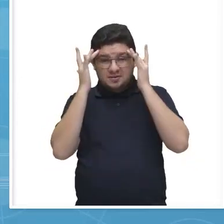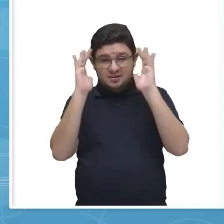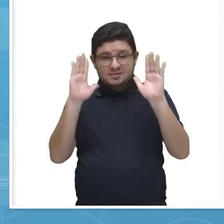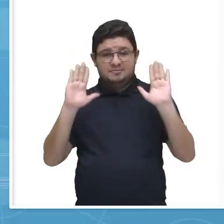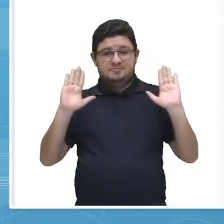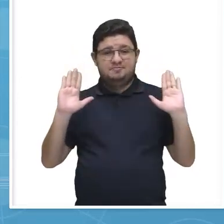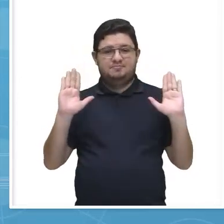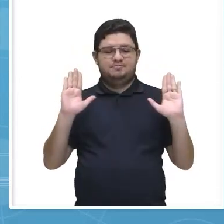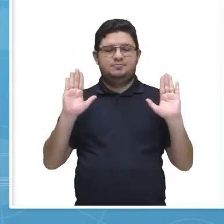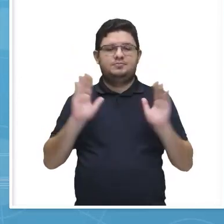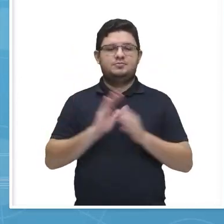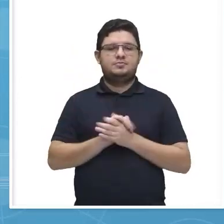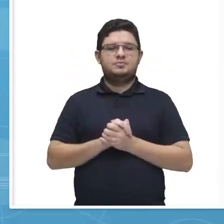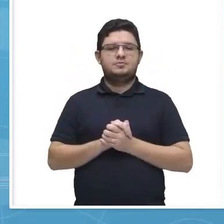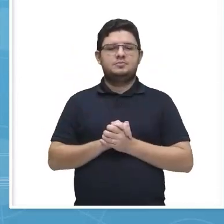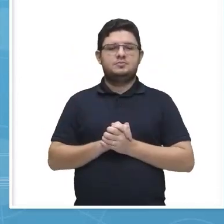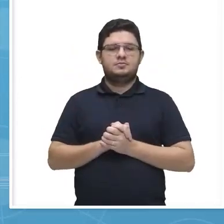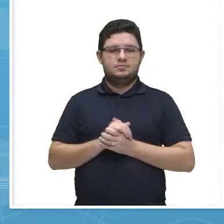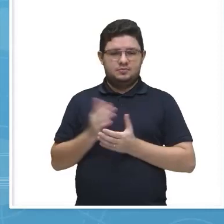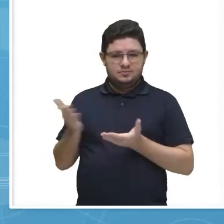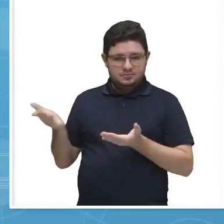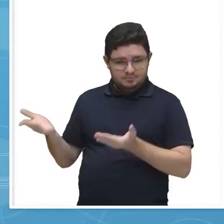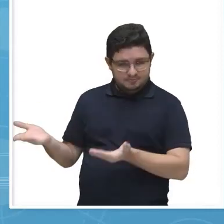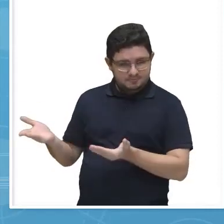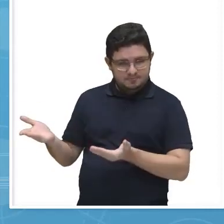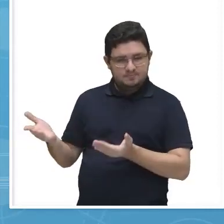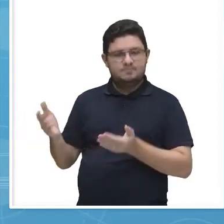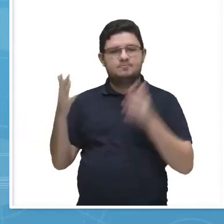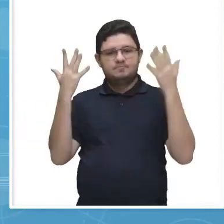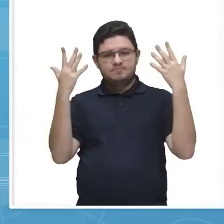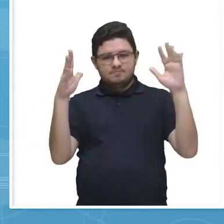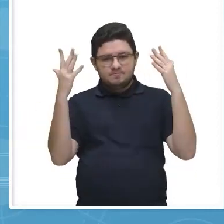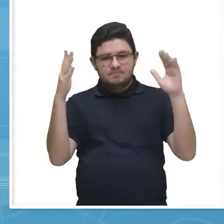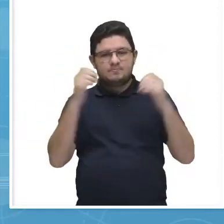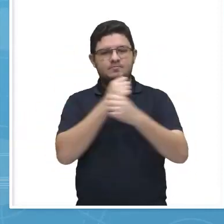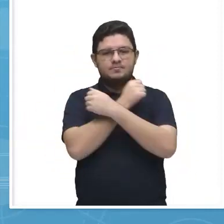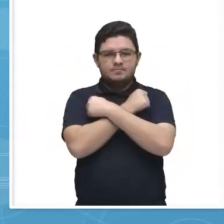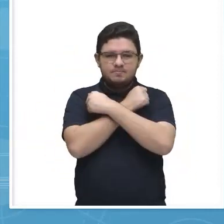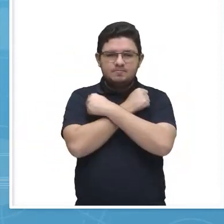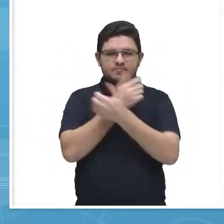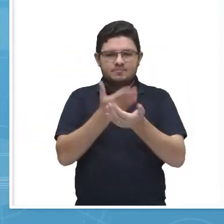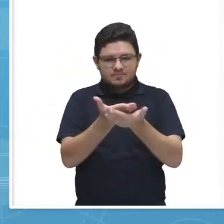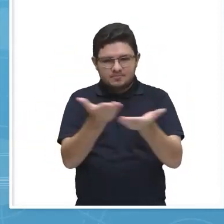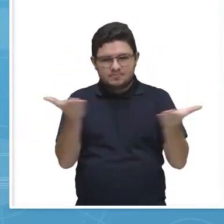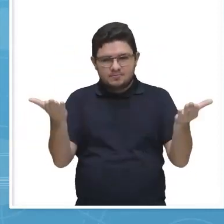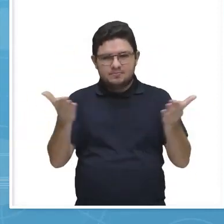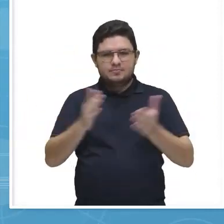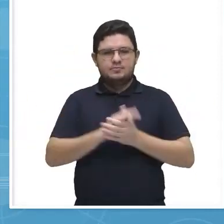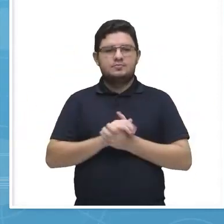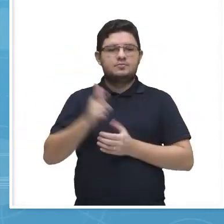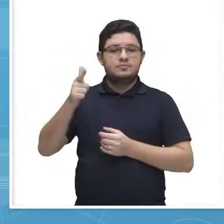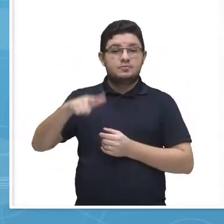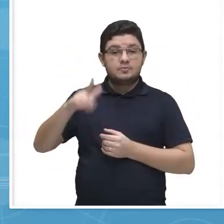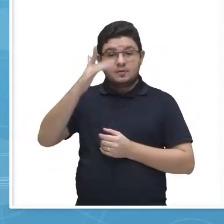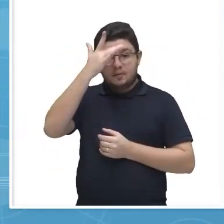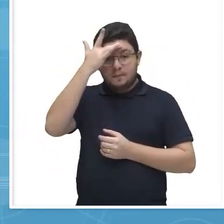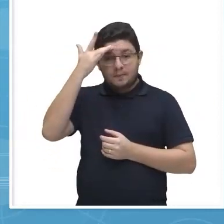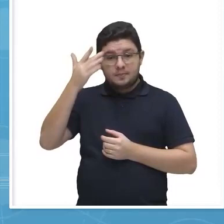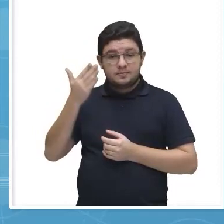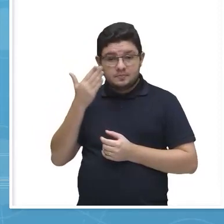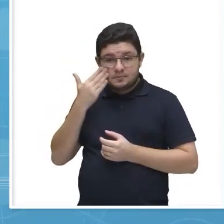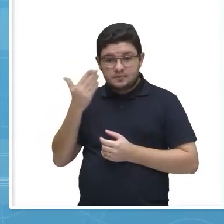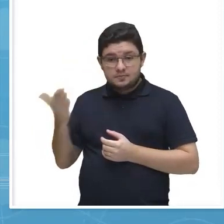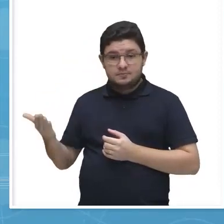Professor Reinaldo Thompson, muito bem, parabéns, um abraço para todos. Mais um participante, a Esther, diz que é a letra